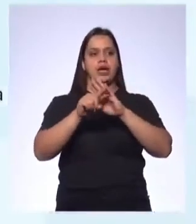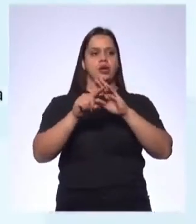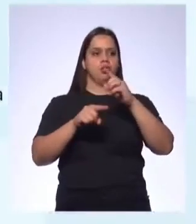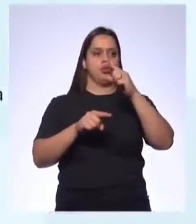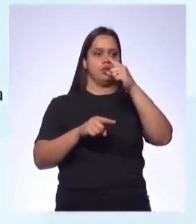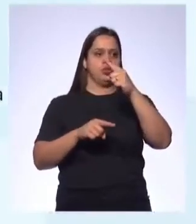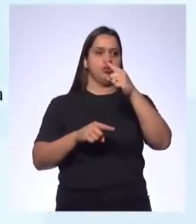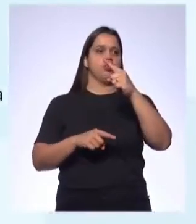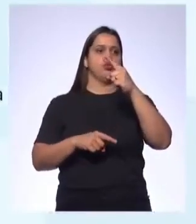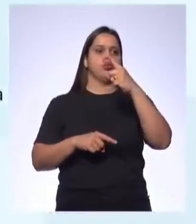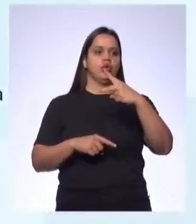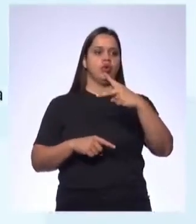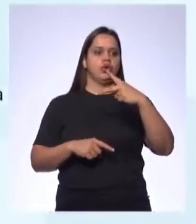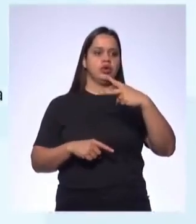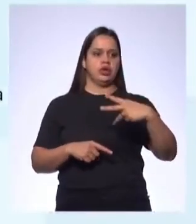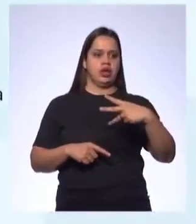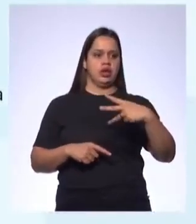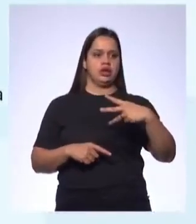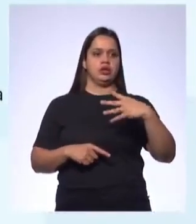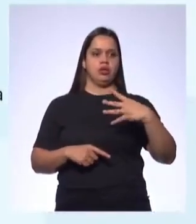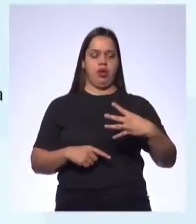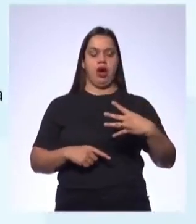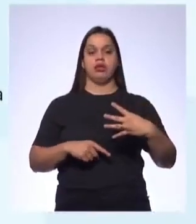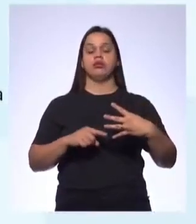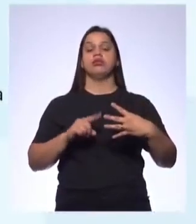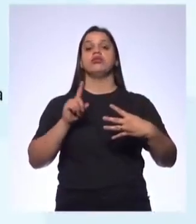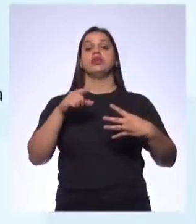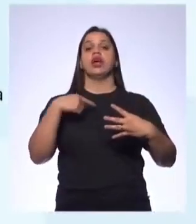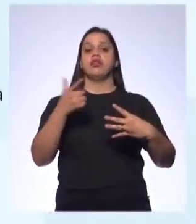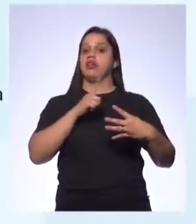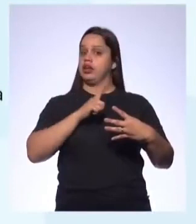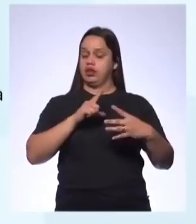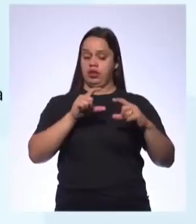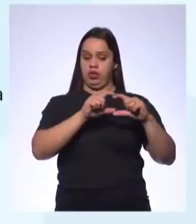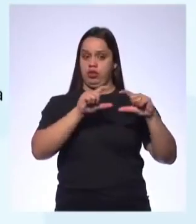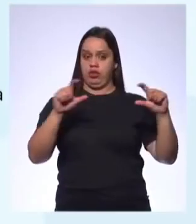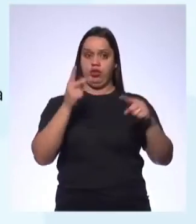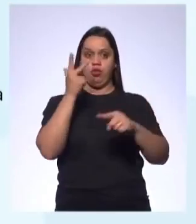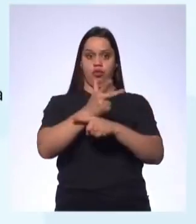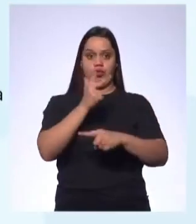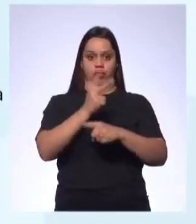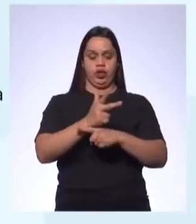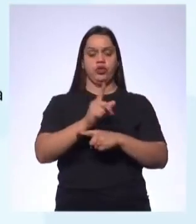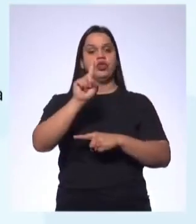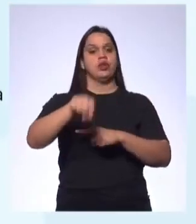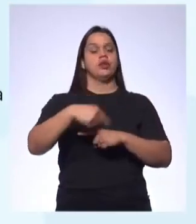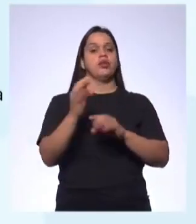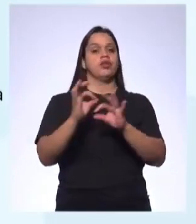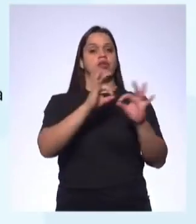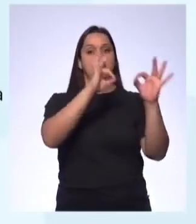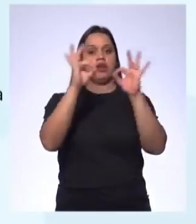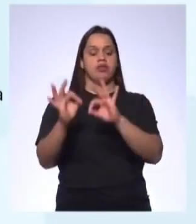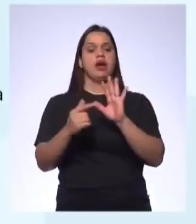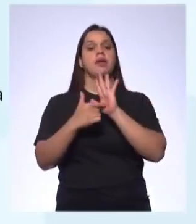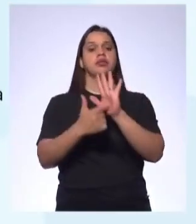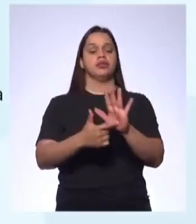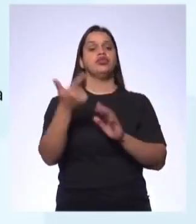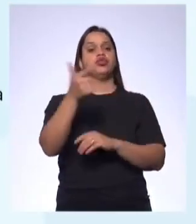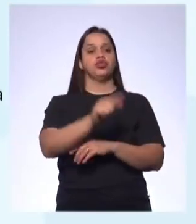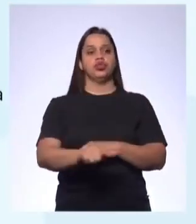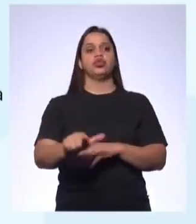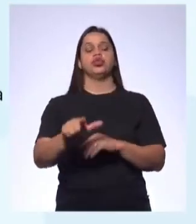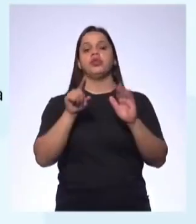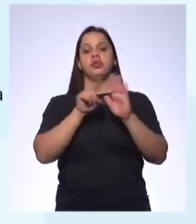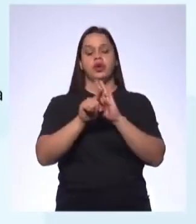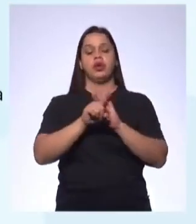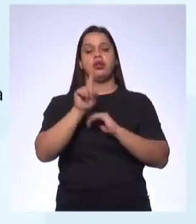diretor. E logo em seguida, você, depois do vídeo, vai aparecer de novo essas perguntas aqui e você vai